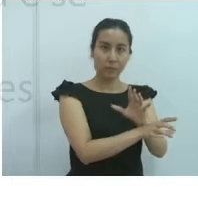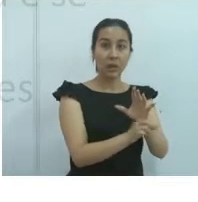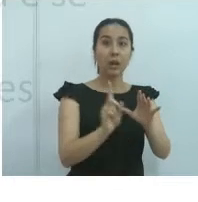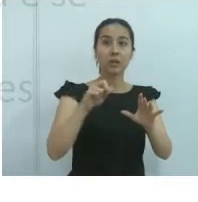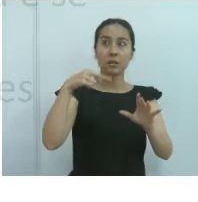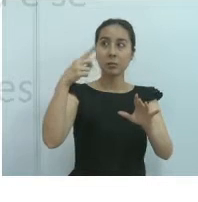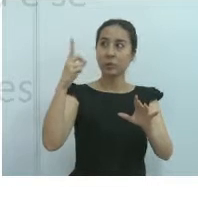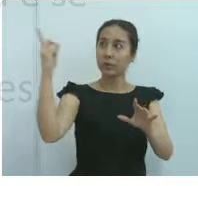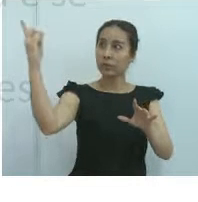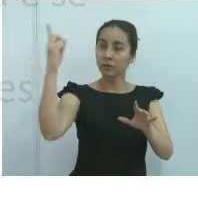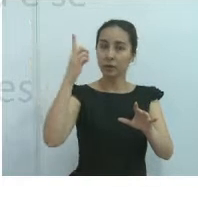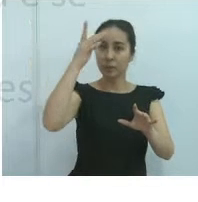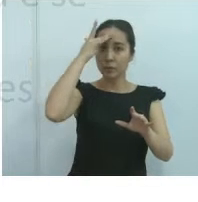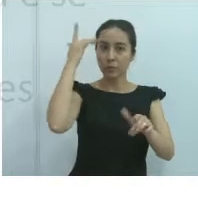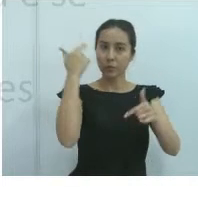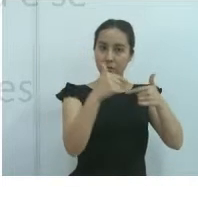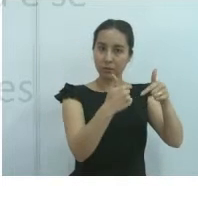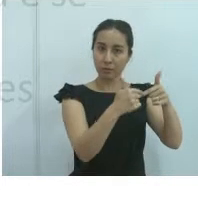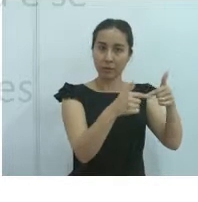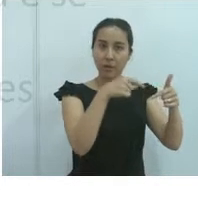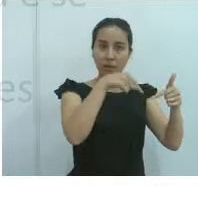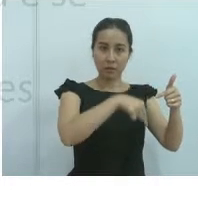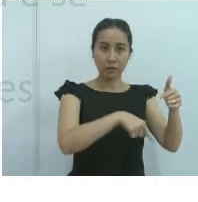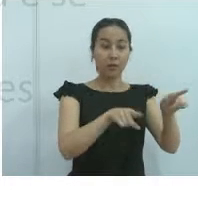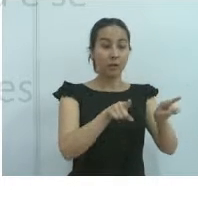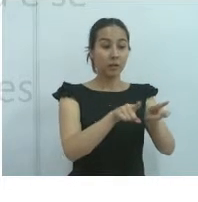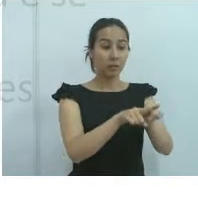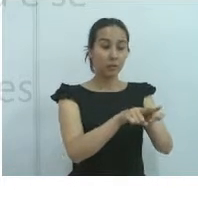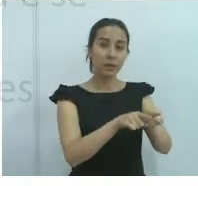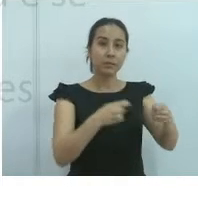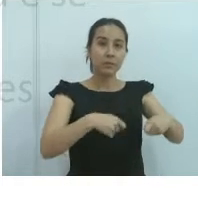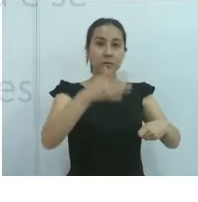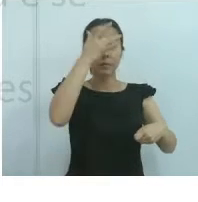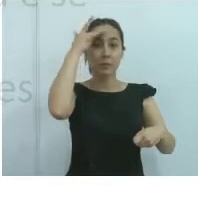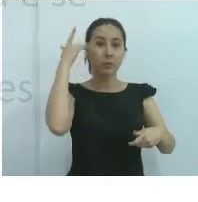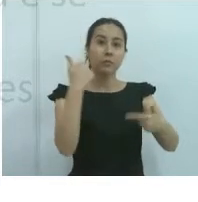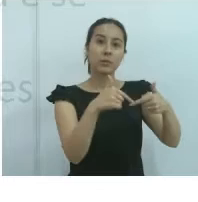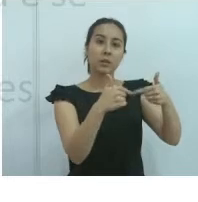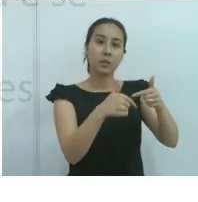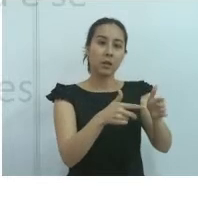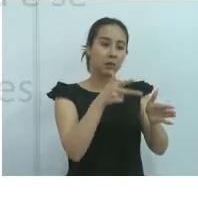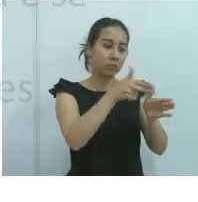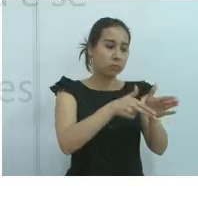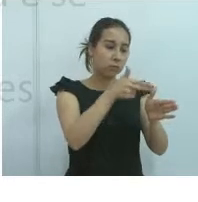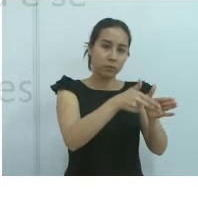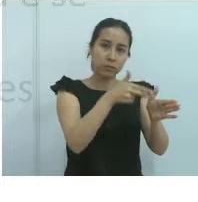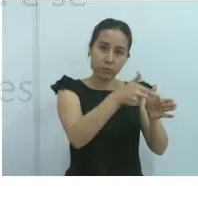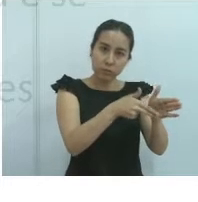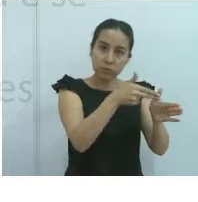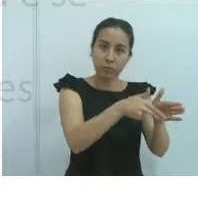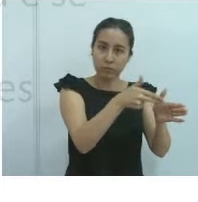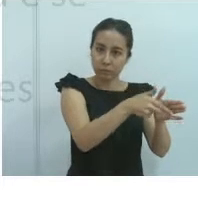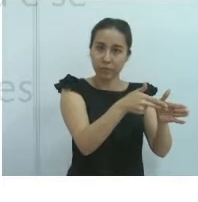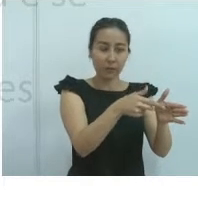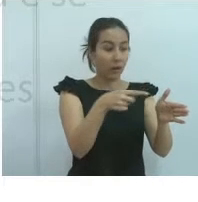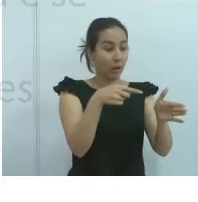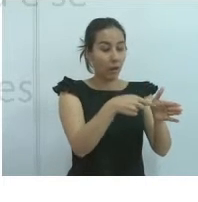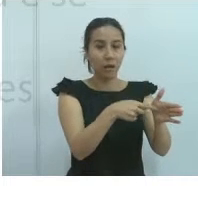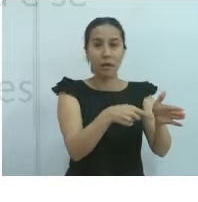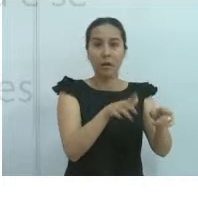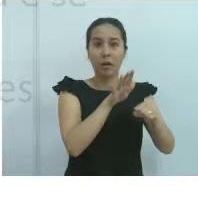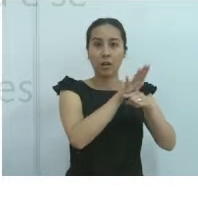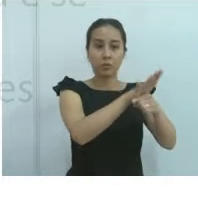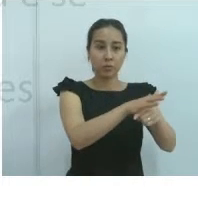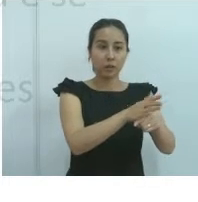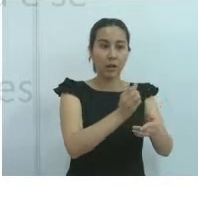estender inicialmente a rede não se estendeu para recolher pessoas ela estendeu para transportar café mas eles